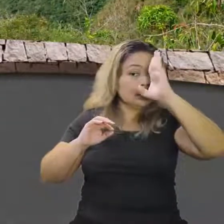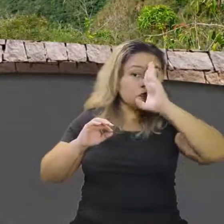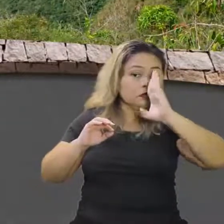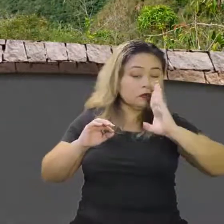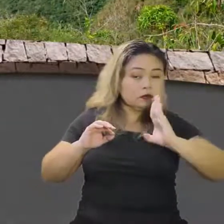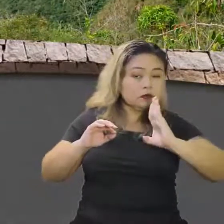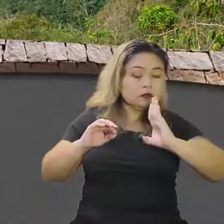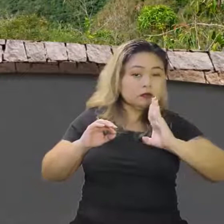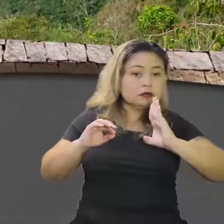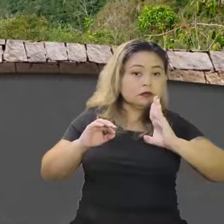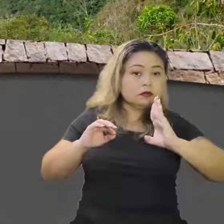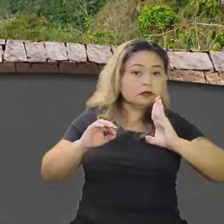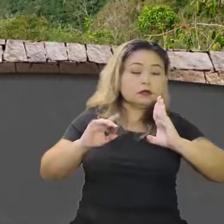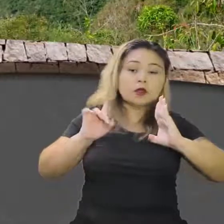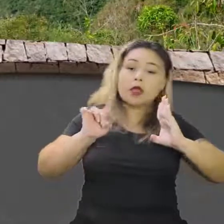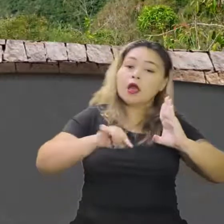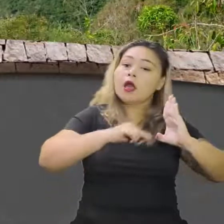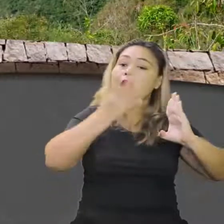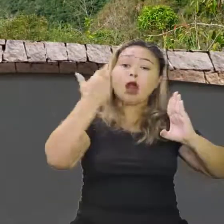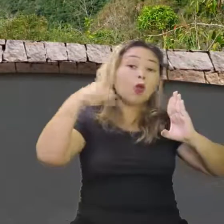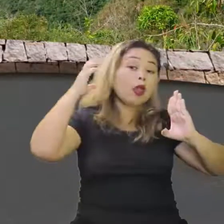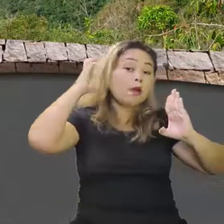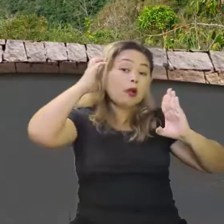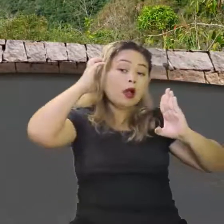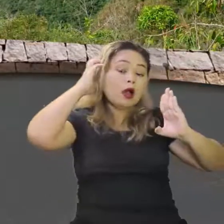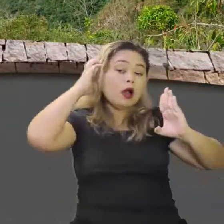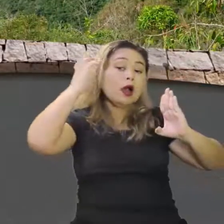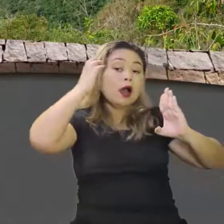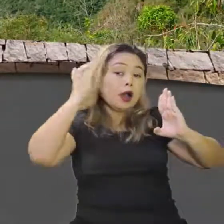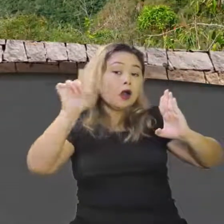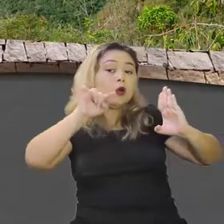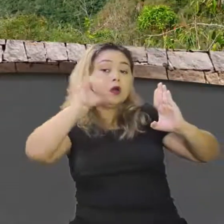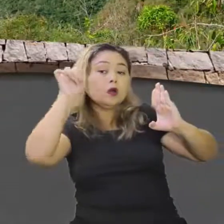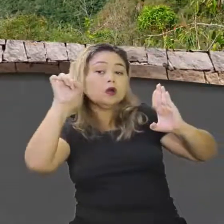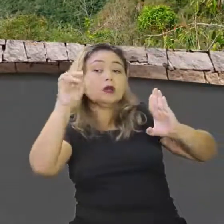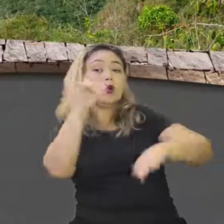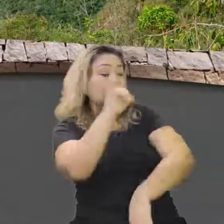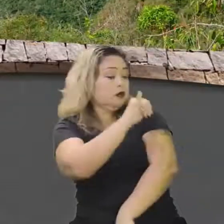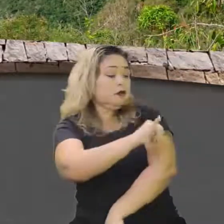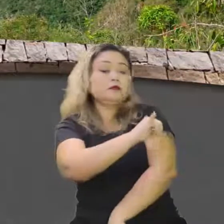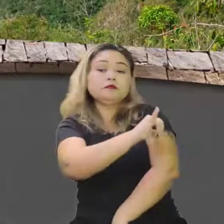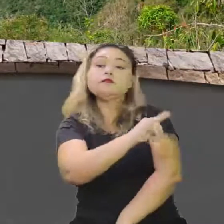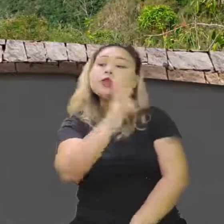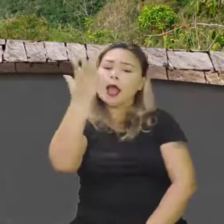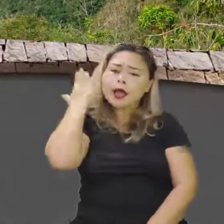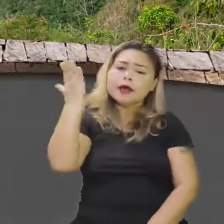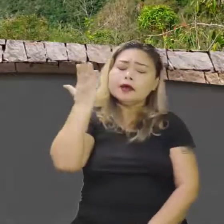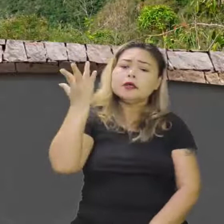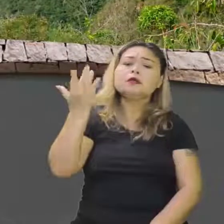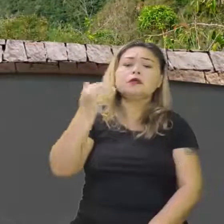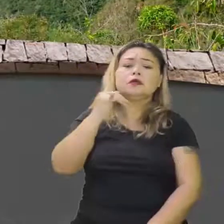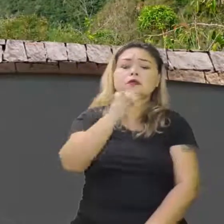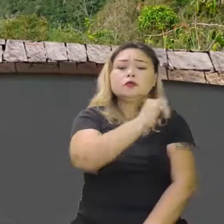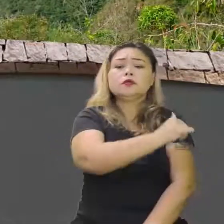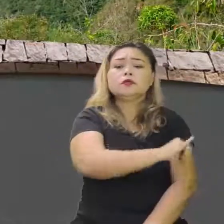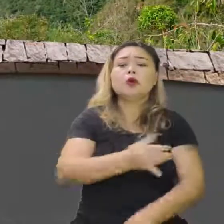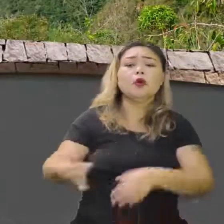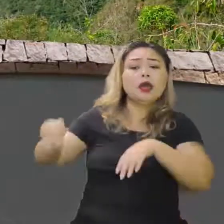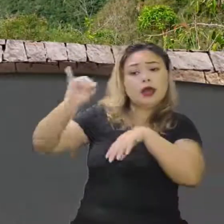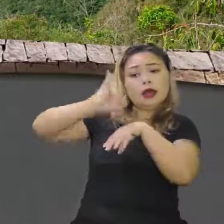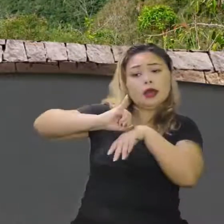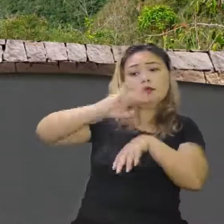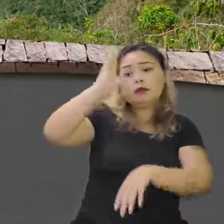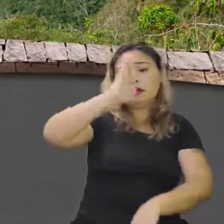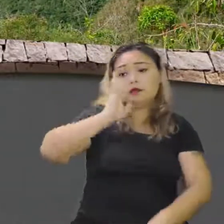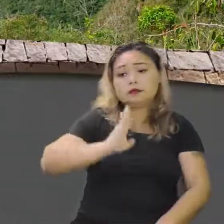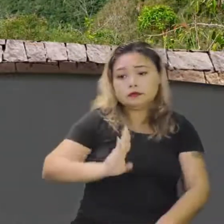brasileiro a Cuiabá e Cuiabá ao Rio de Janeiro, que na época era a capital